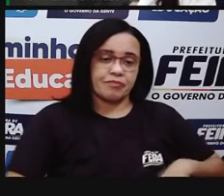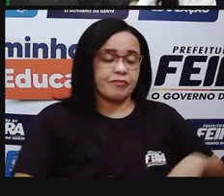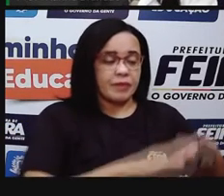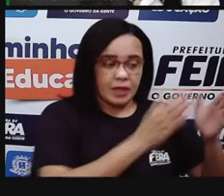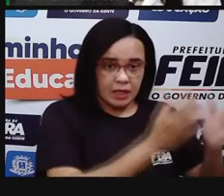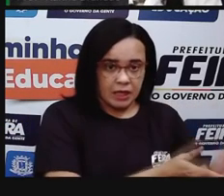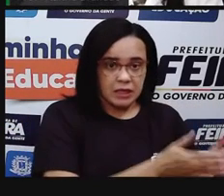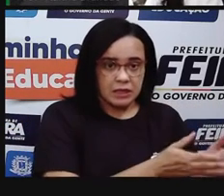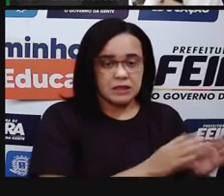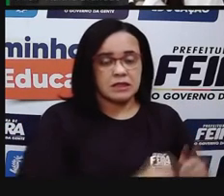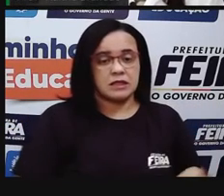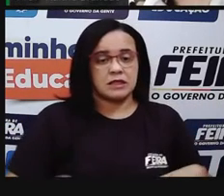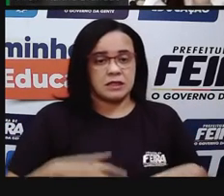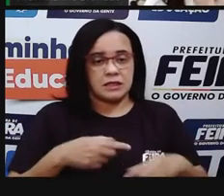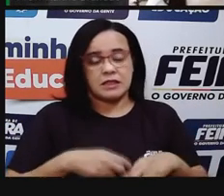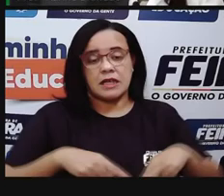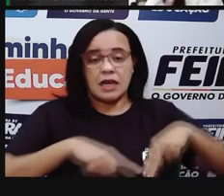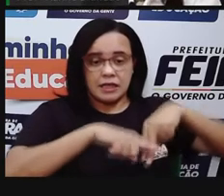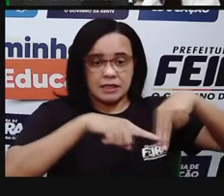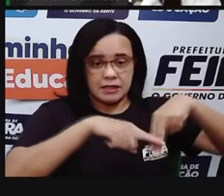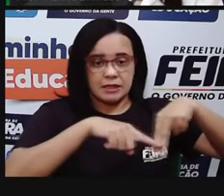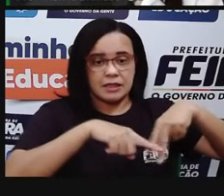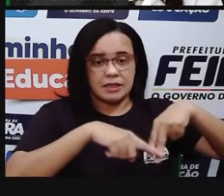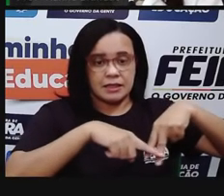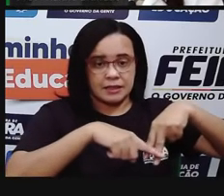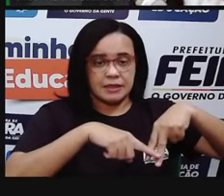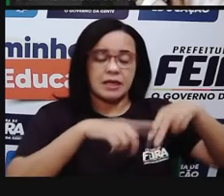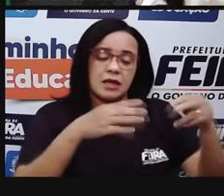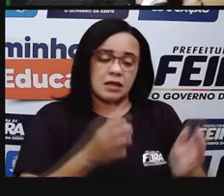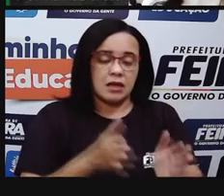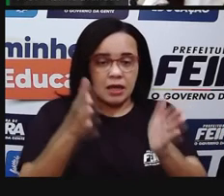blusa, o vestido, a saia, né? Cada uma desses